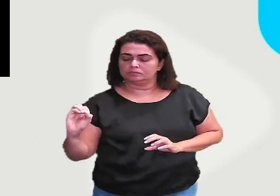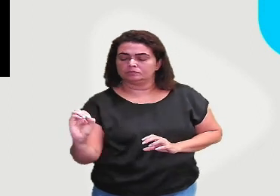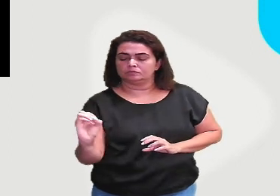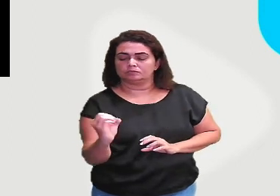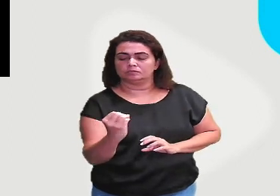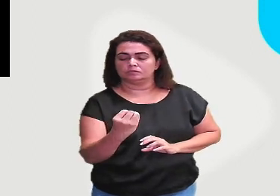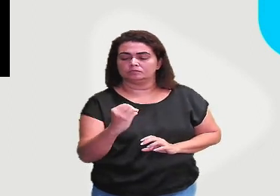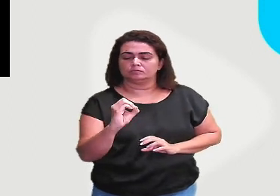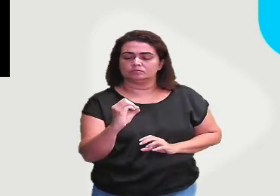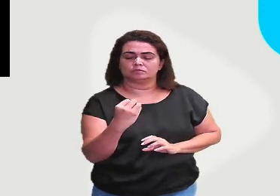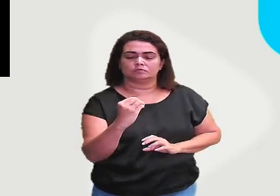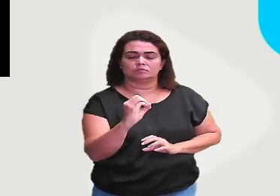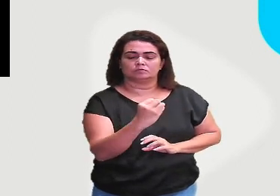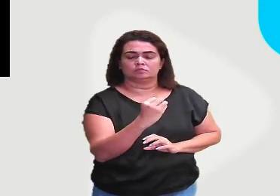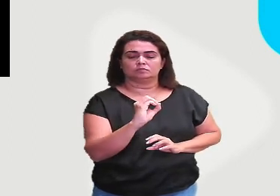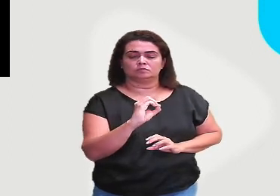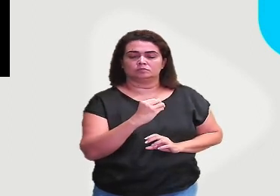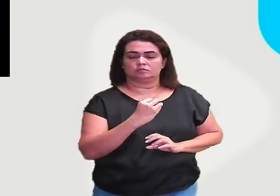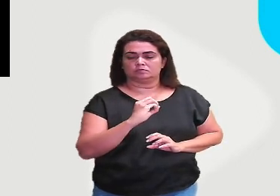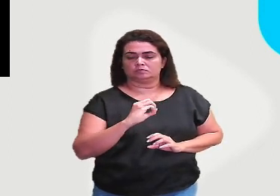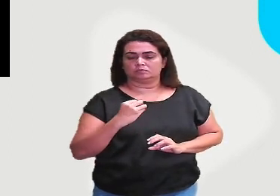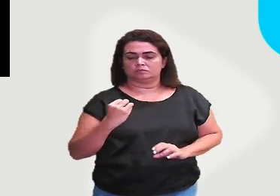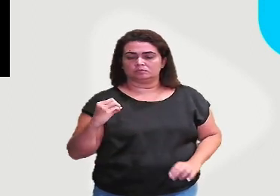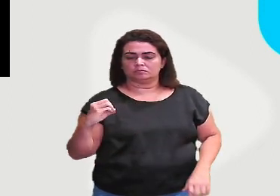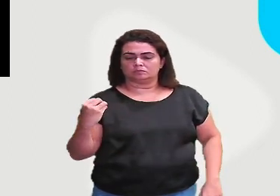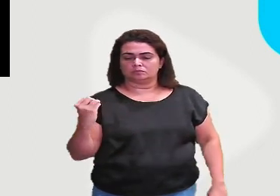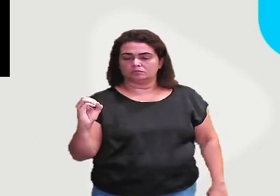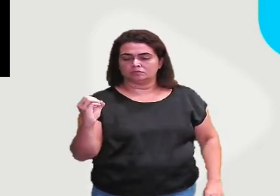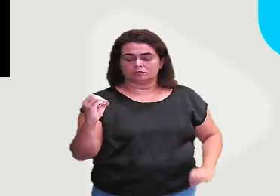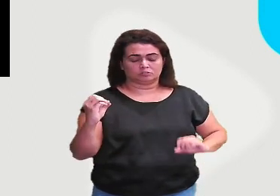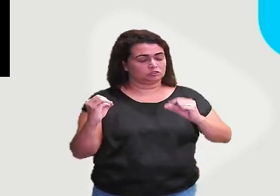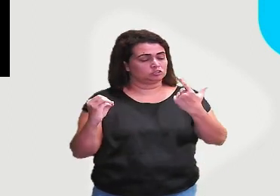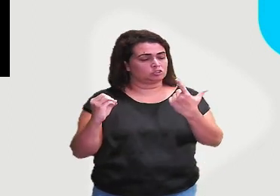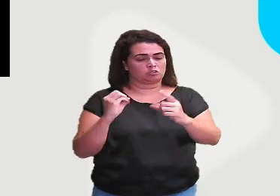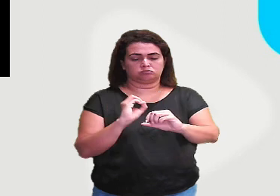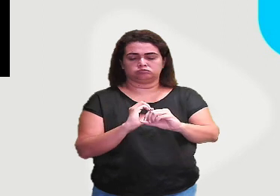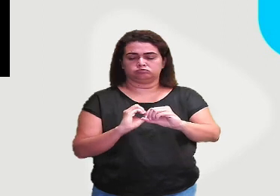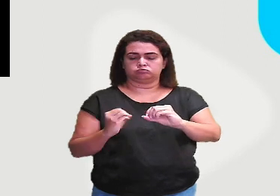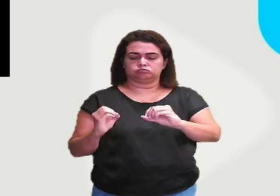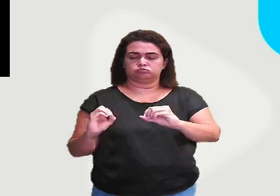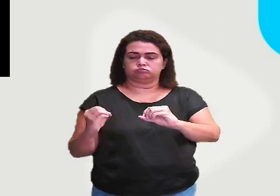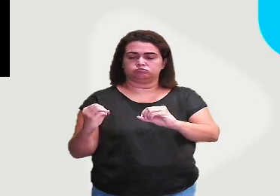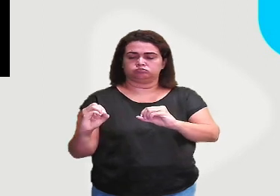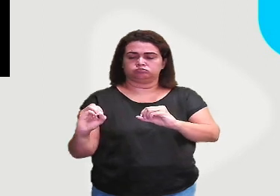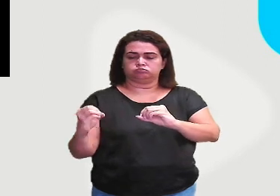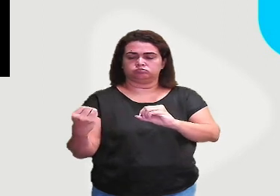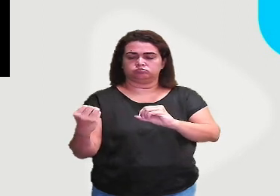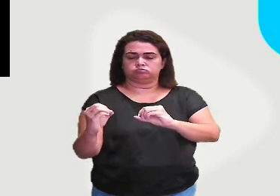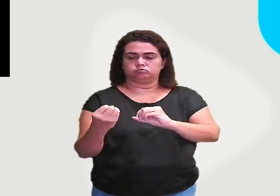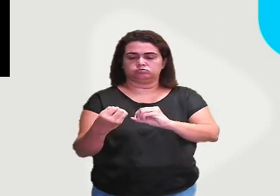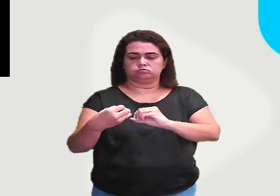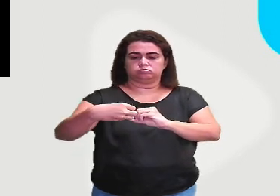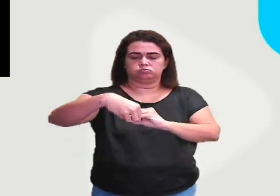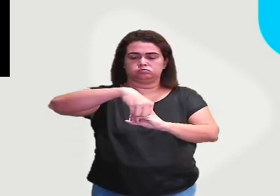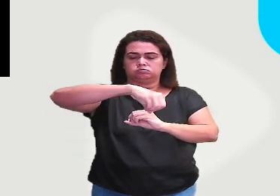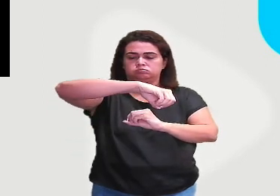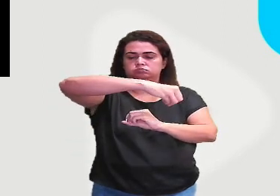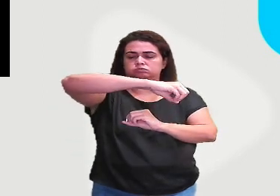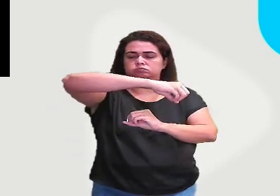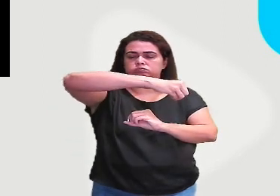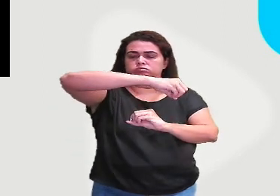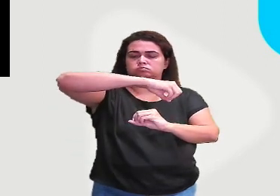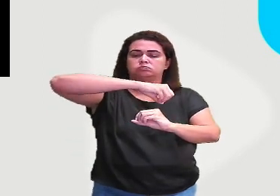movimento de translação, com a Terra girando ao redor do Sol, e ao mesmo tempo fazendo o movimento